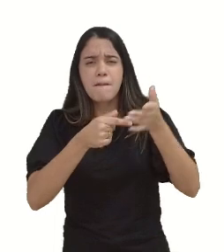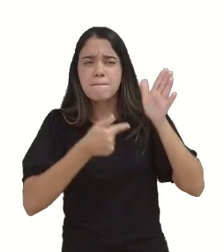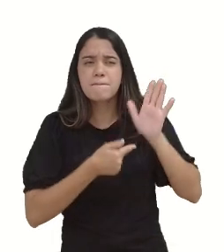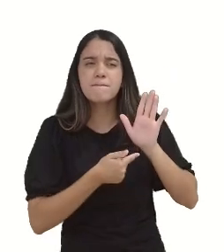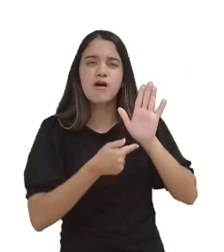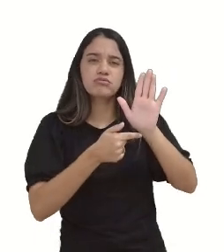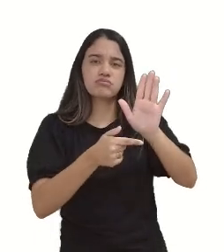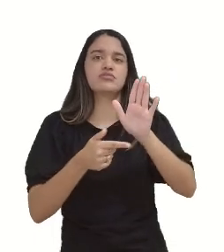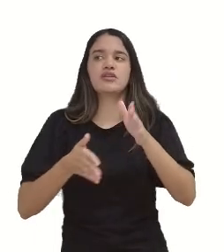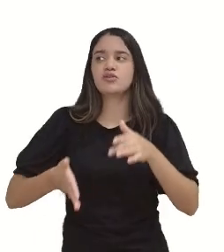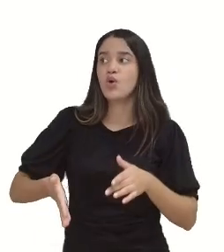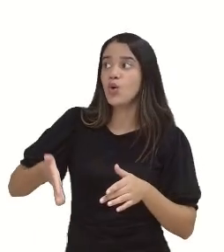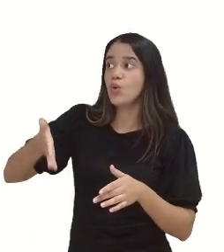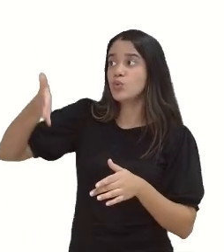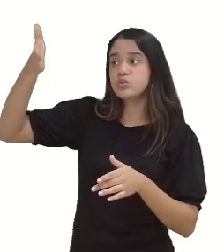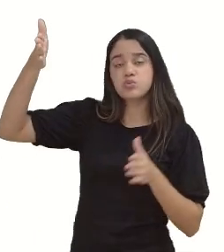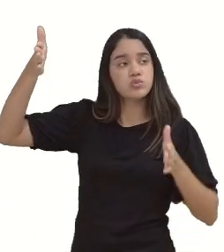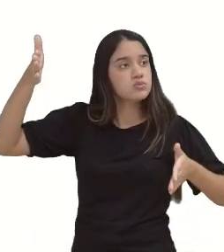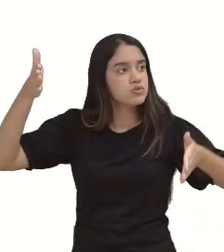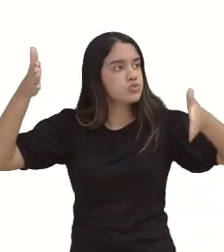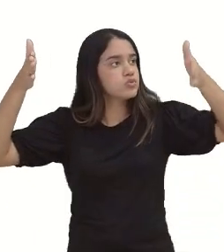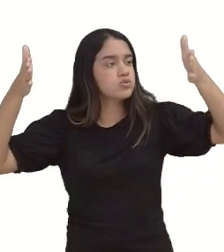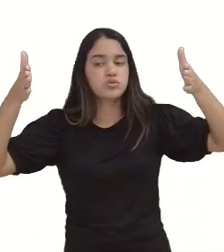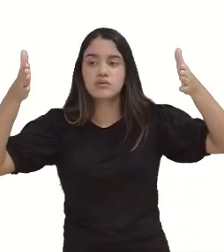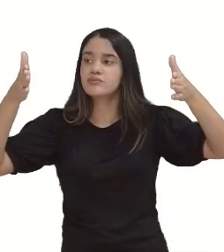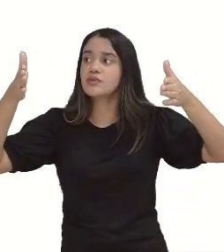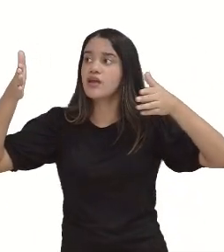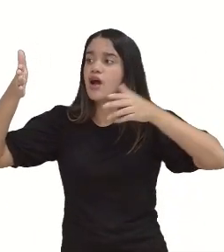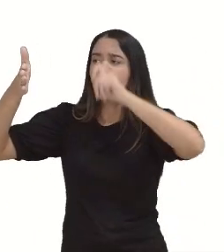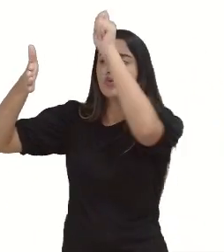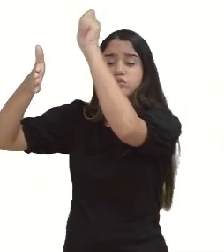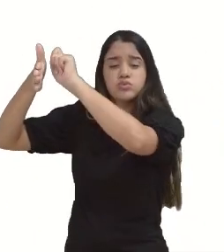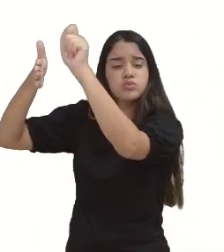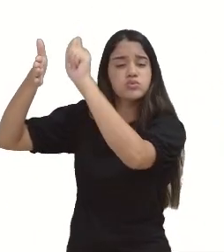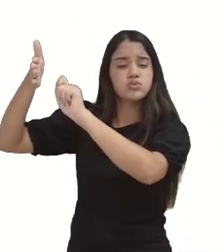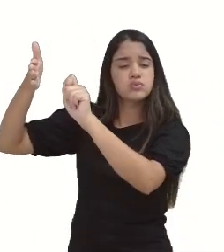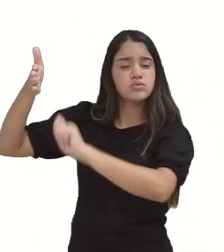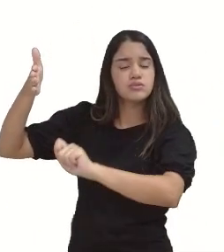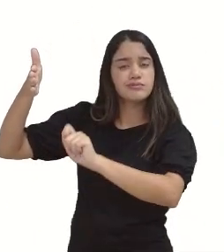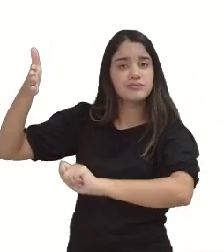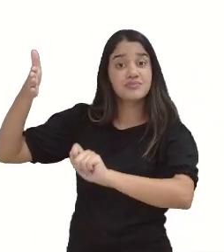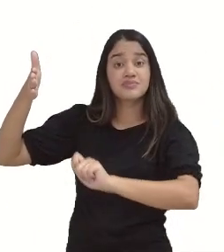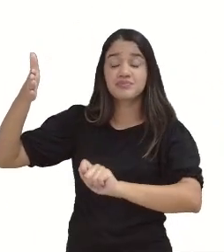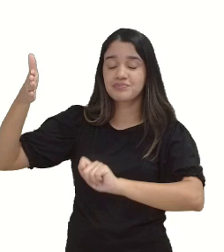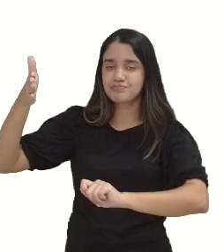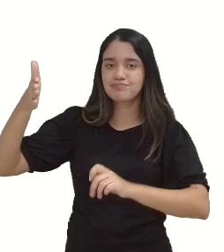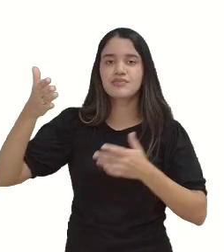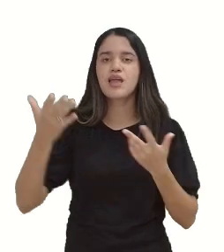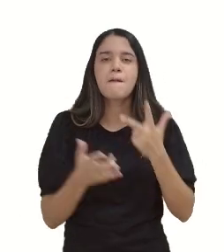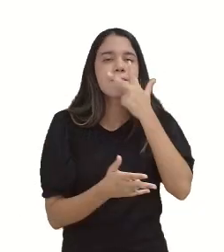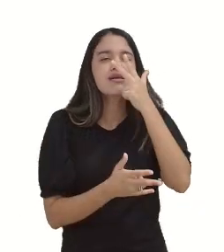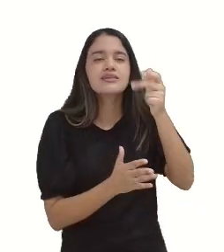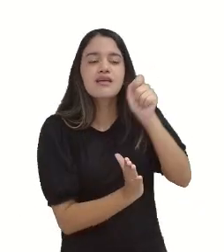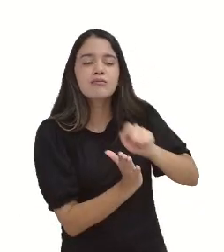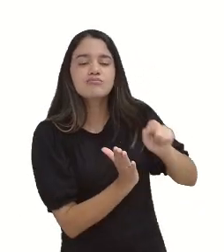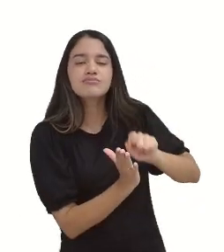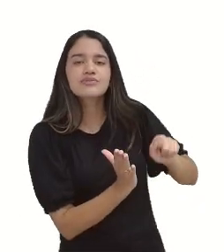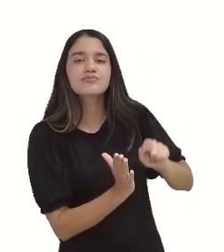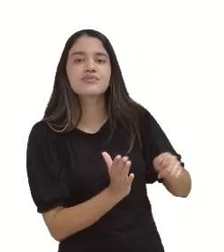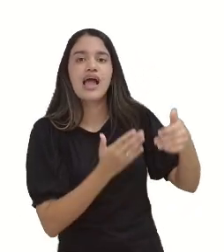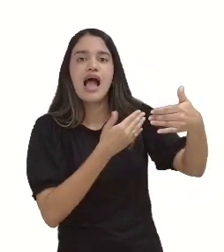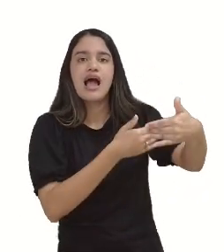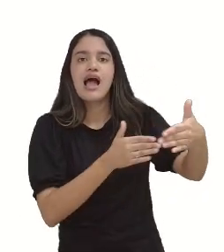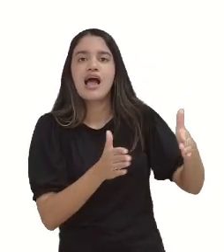de cima a baixo. As paredes eram um caderno do meu avô. Cada quarto,